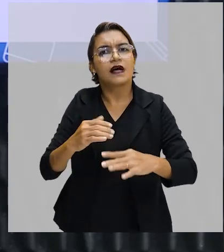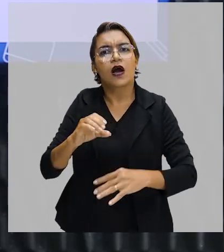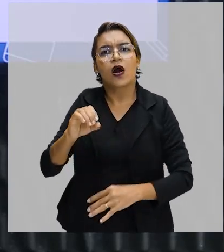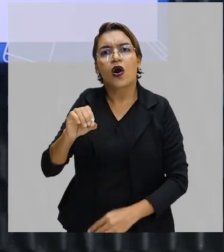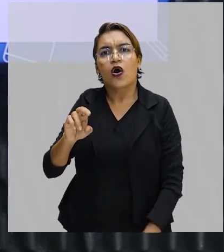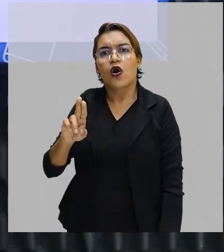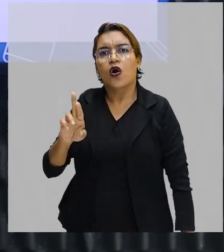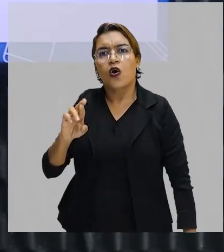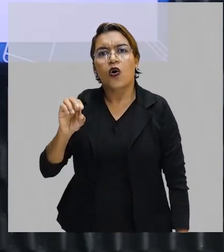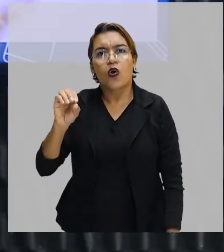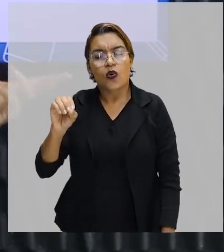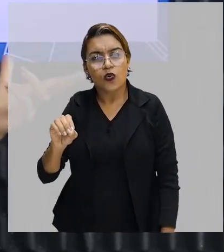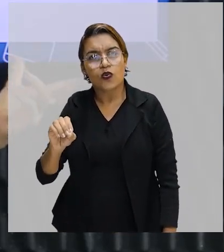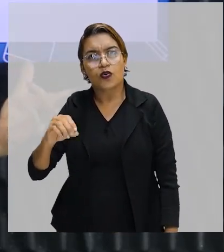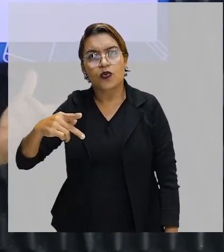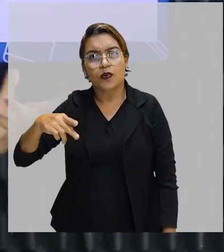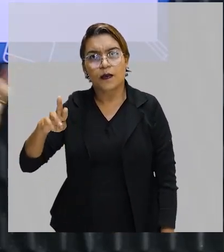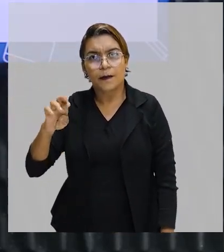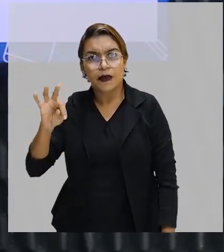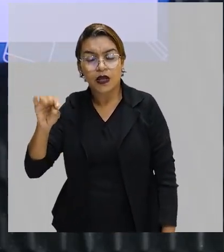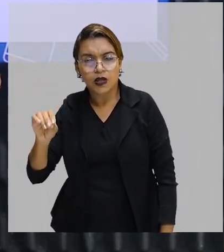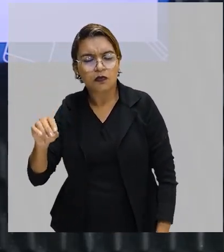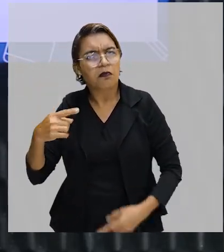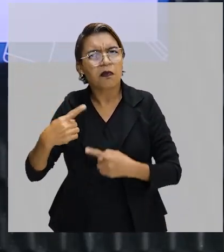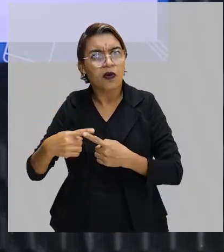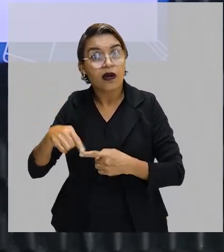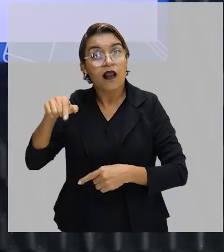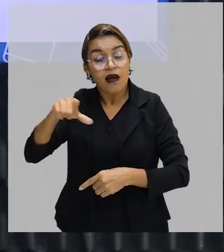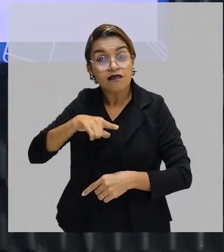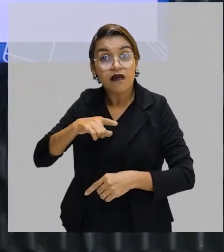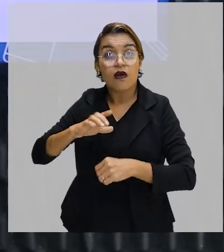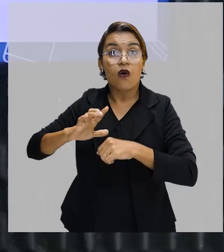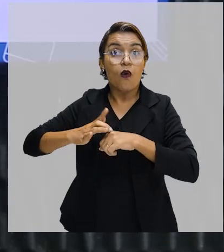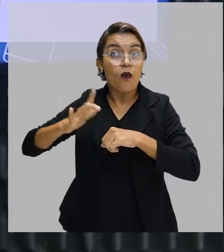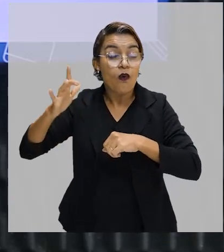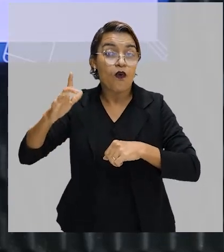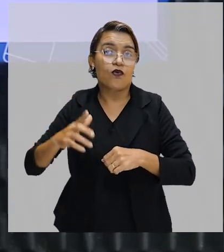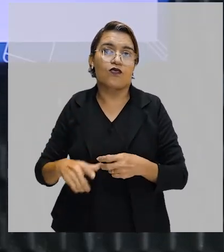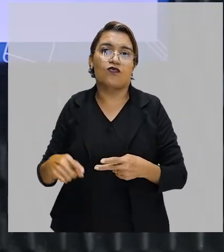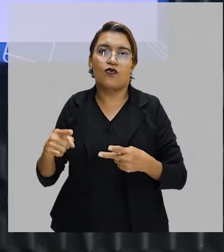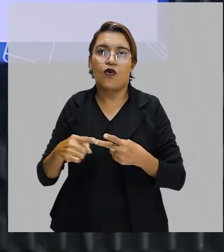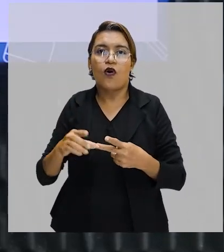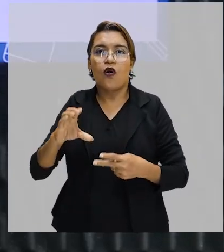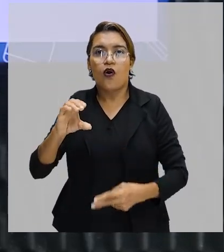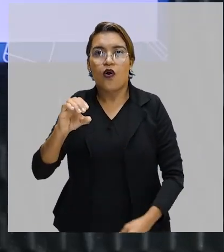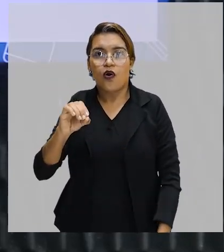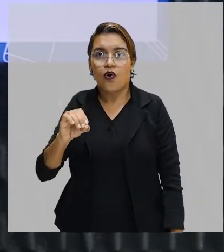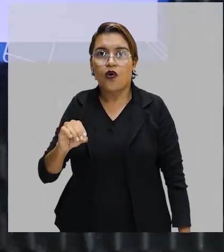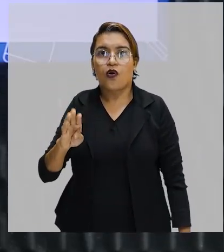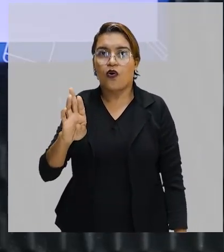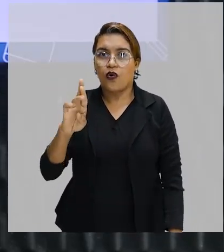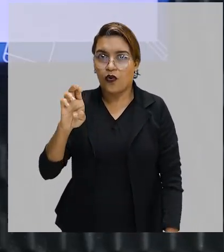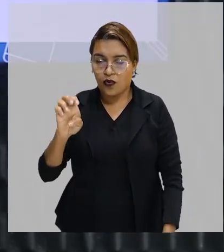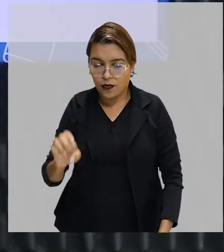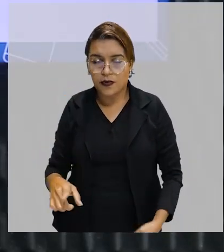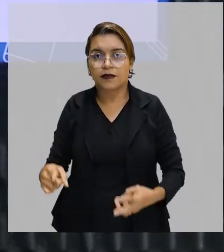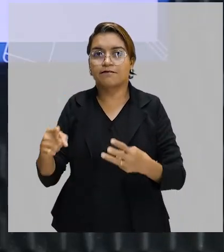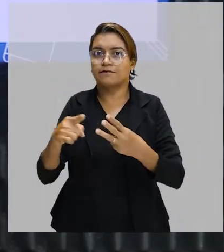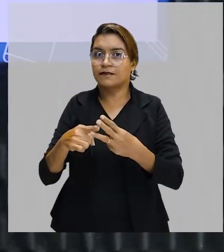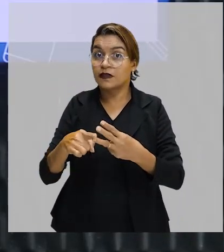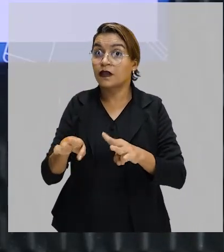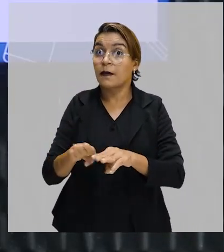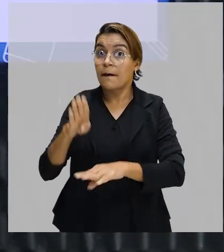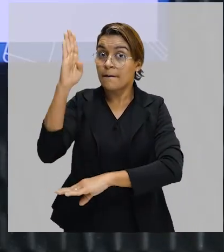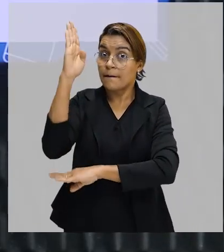Preto tinha ouro nós tínhamos ouro nós tínhamos pobre nós tínhamos o próprio pau